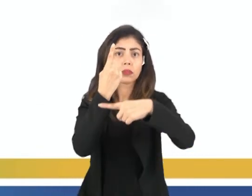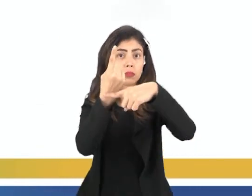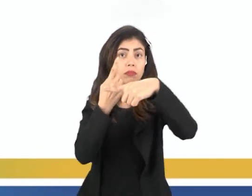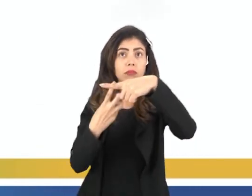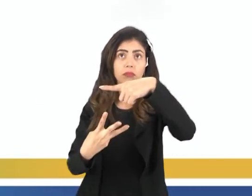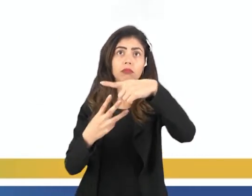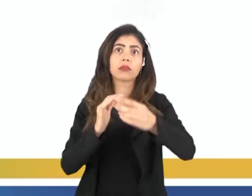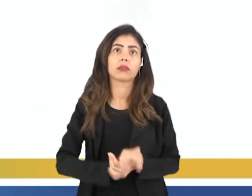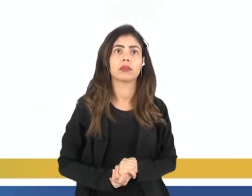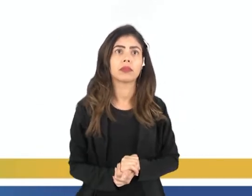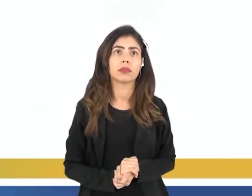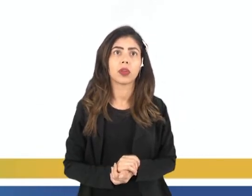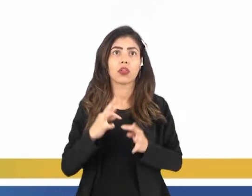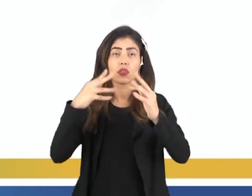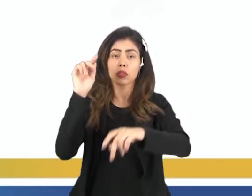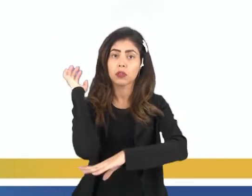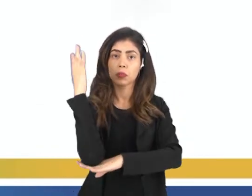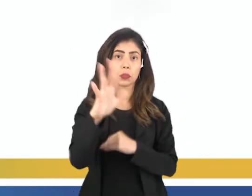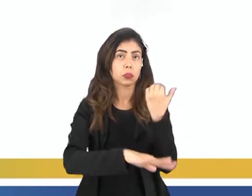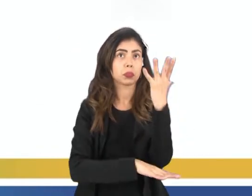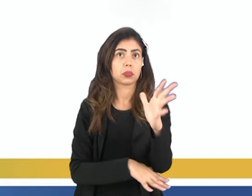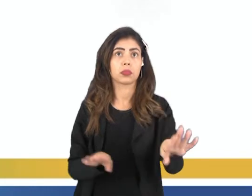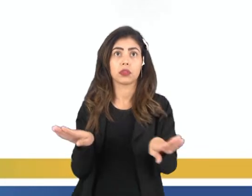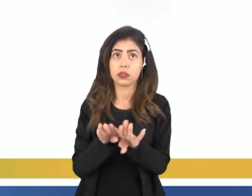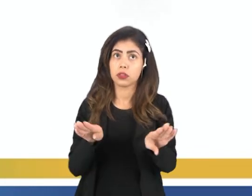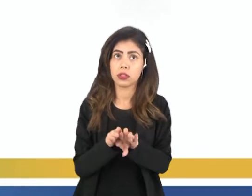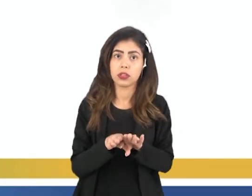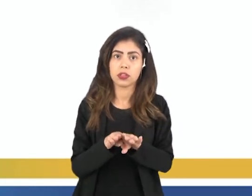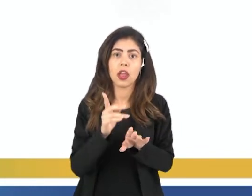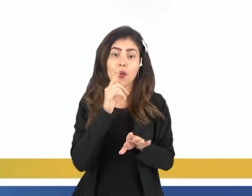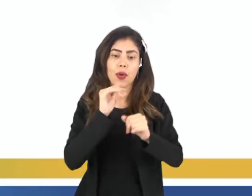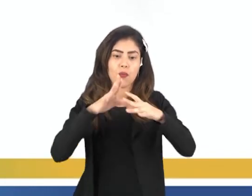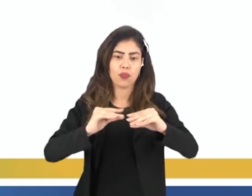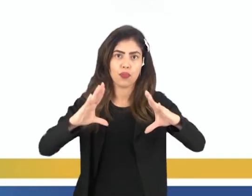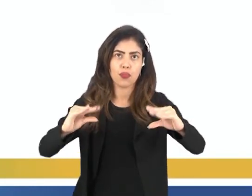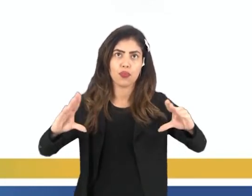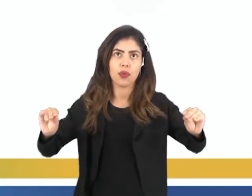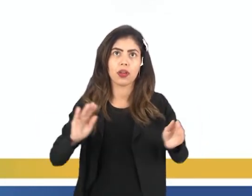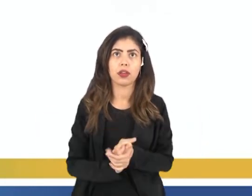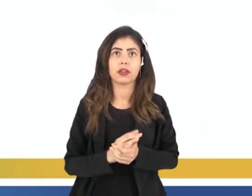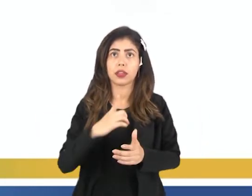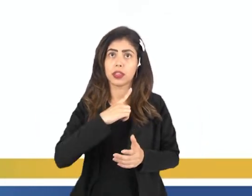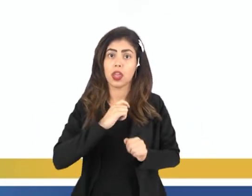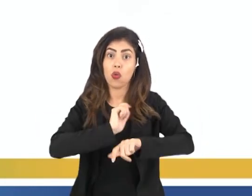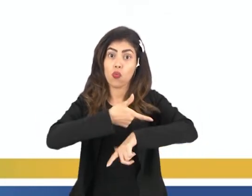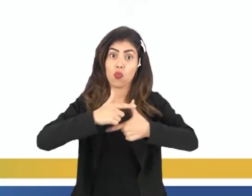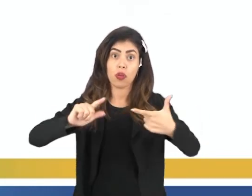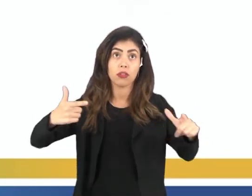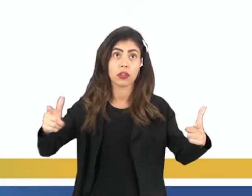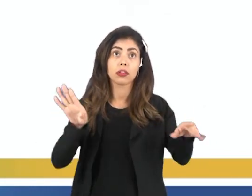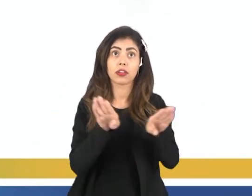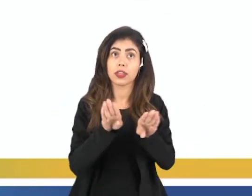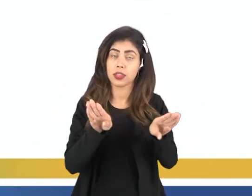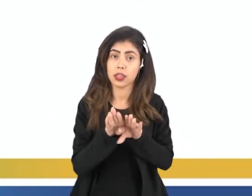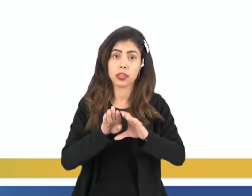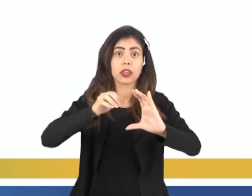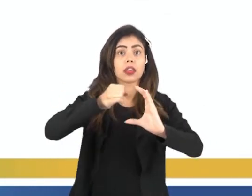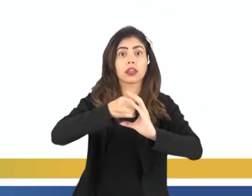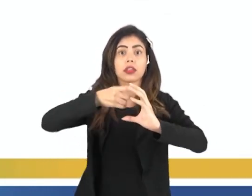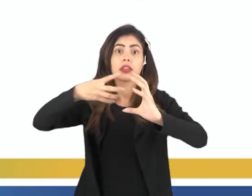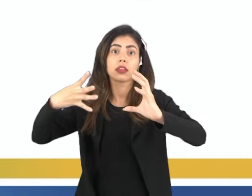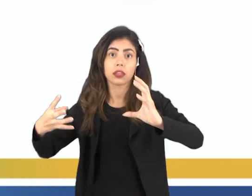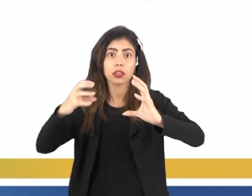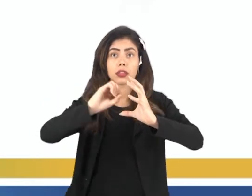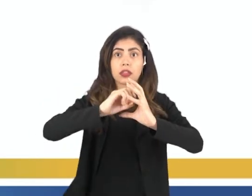1/3 das reservas de florestas tropicais úmidas, que abrigam a maior quantidade de espécies